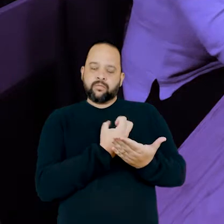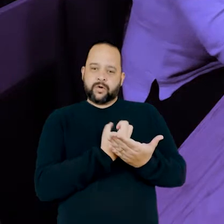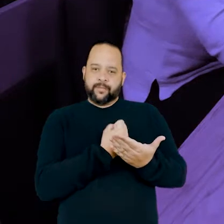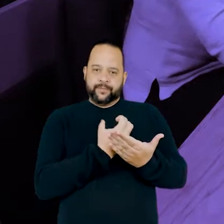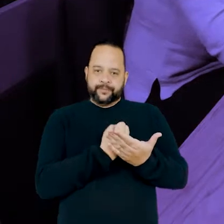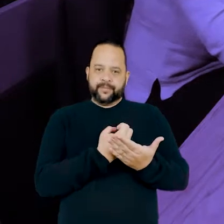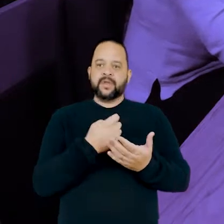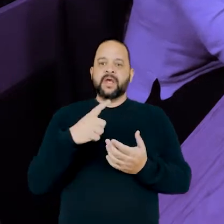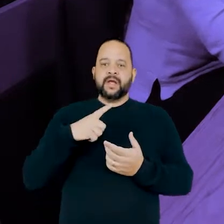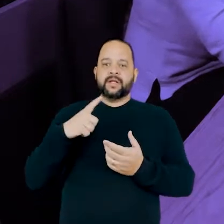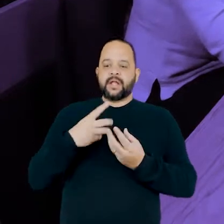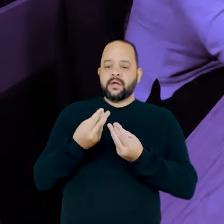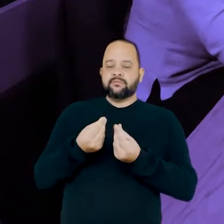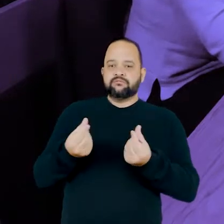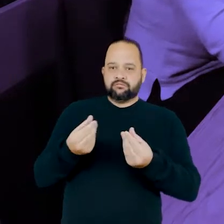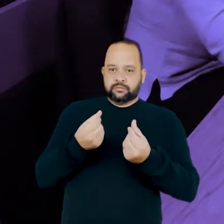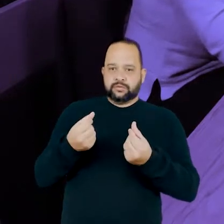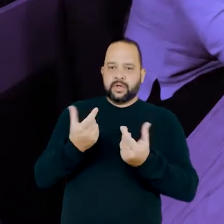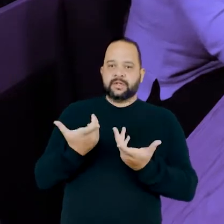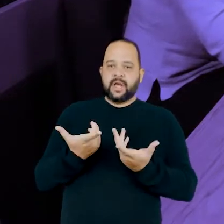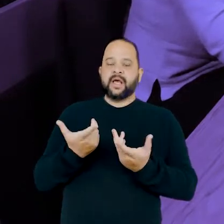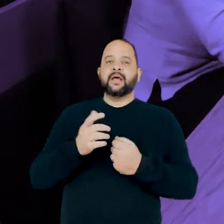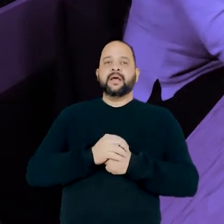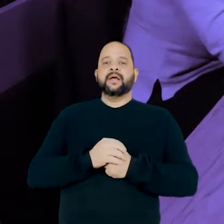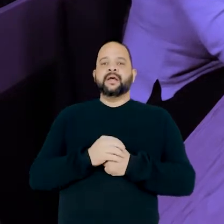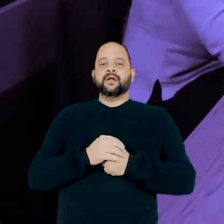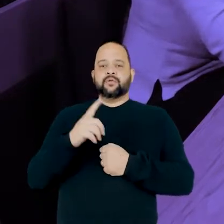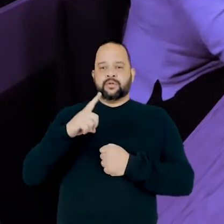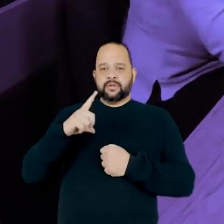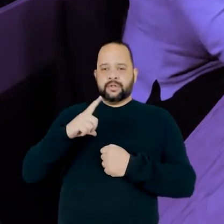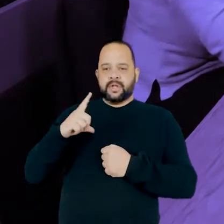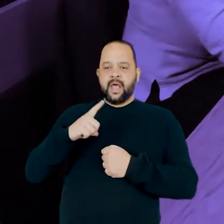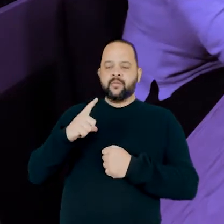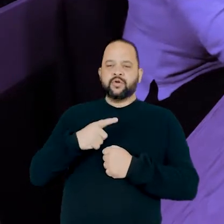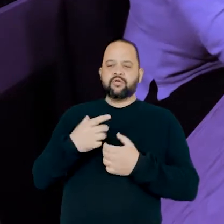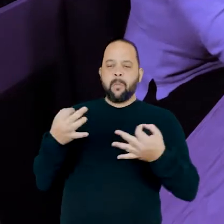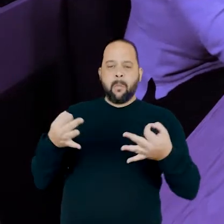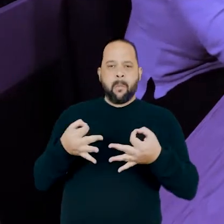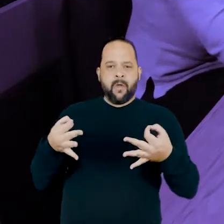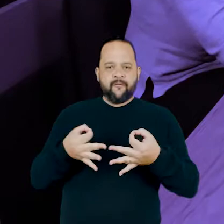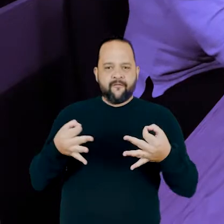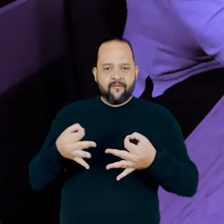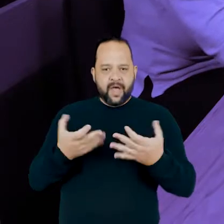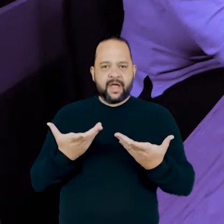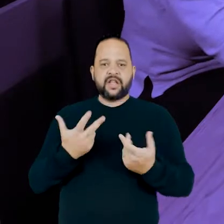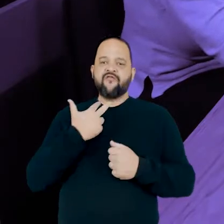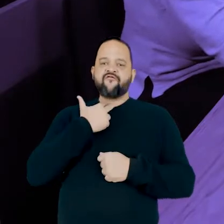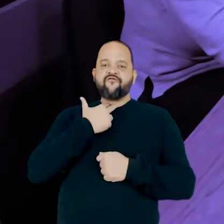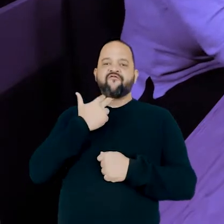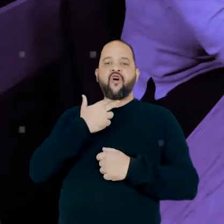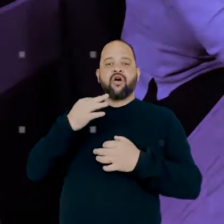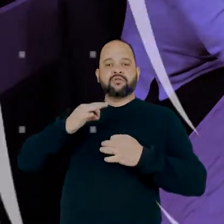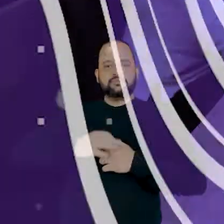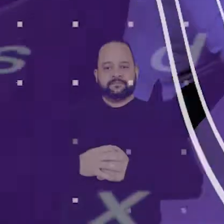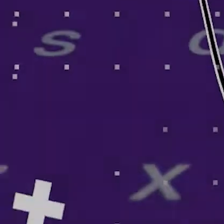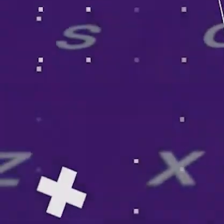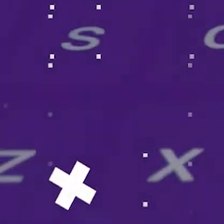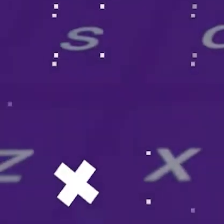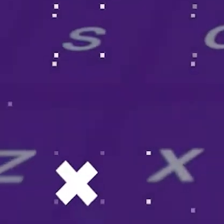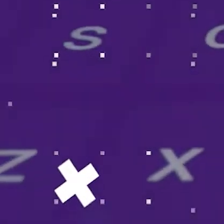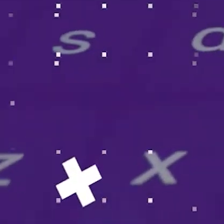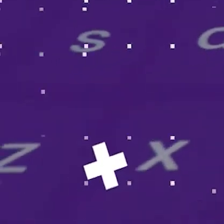E ele tem, sei lá, a captação do Shure, do SM7 bem específico, muito bonita. Ela é encorpada.